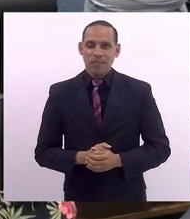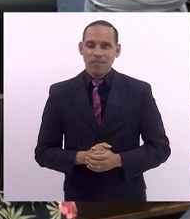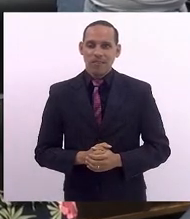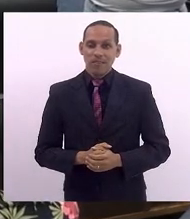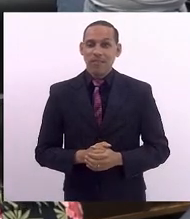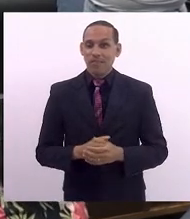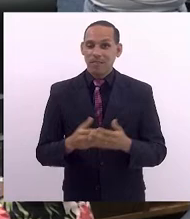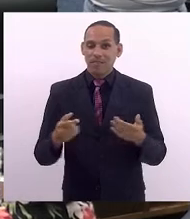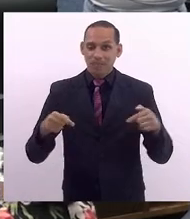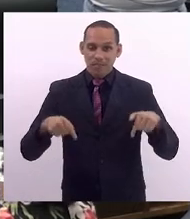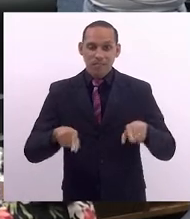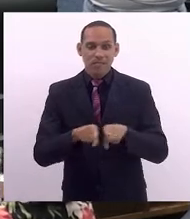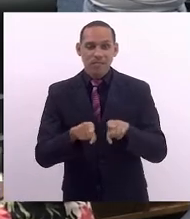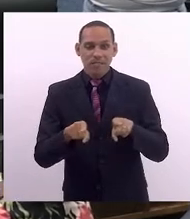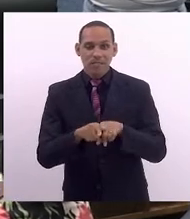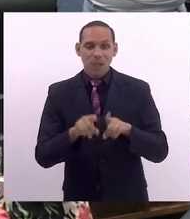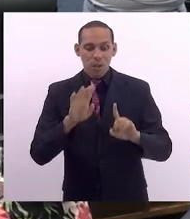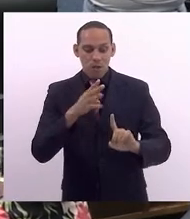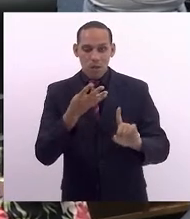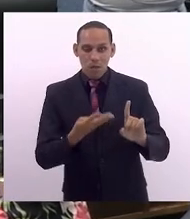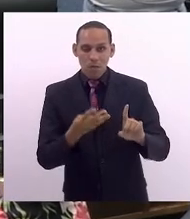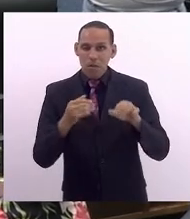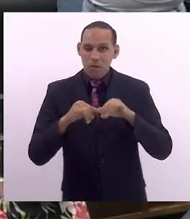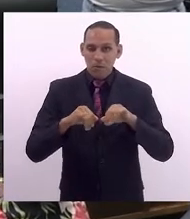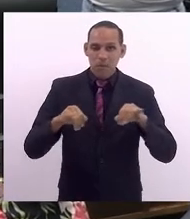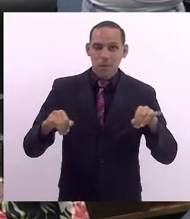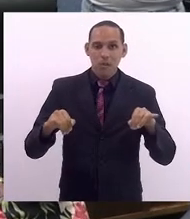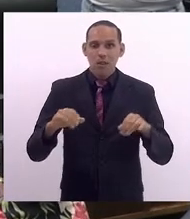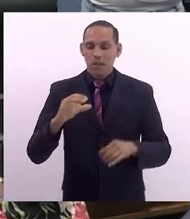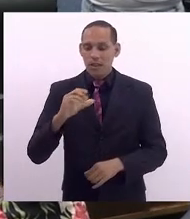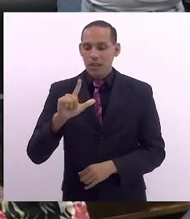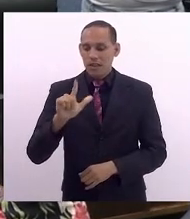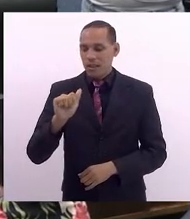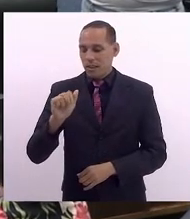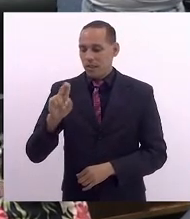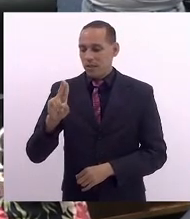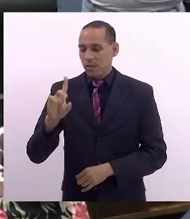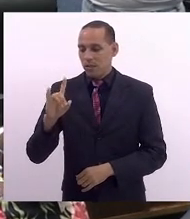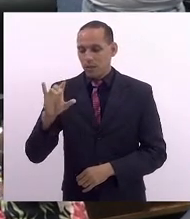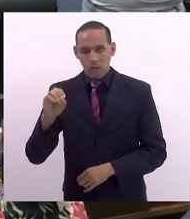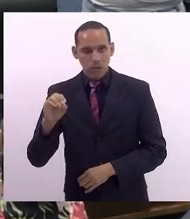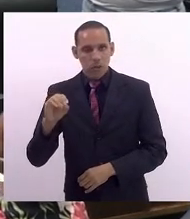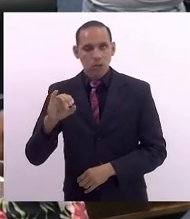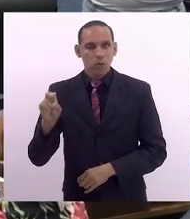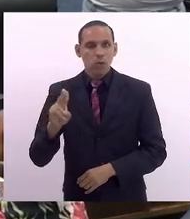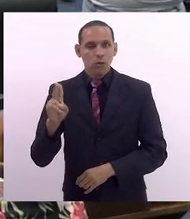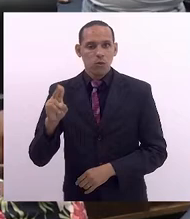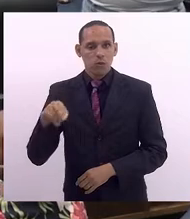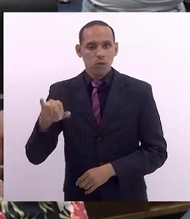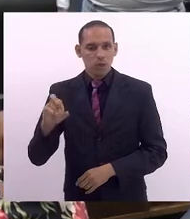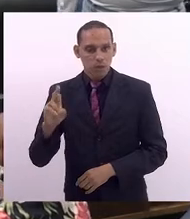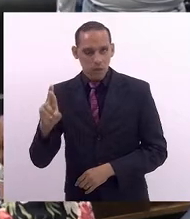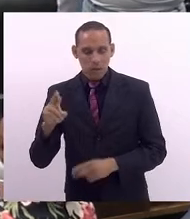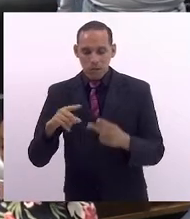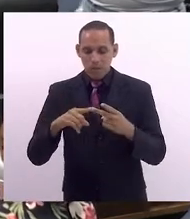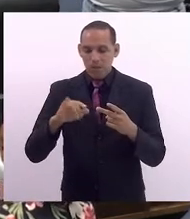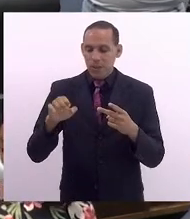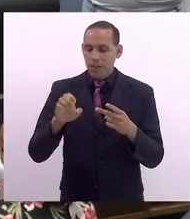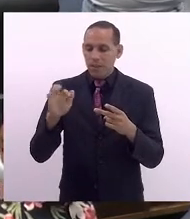Declaro aqui também que serão homenageados Cláudio Júnior Rodrigues de Oliveira,